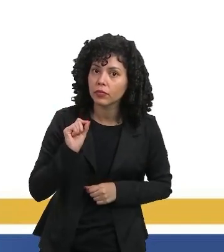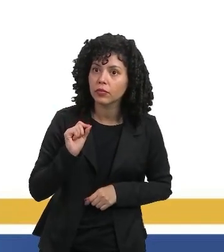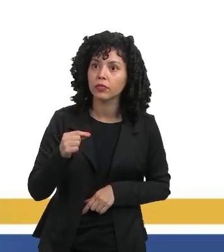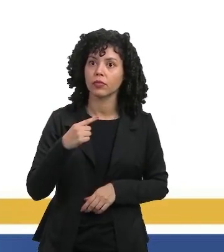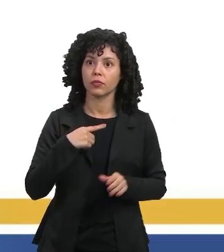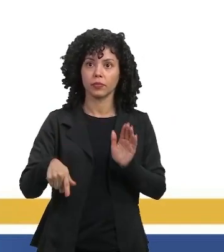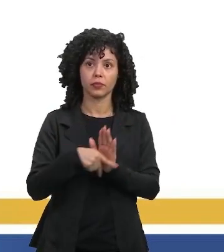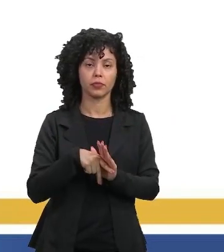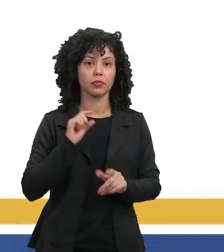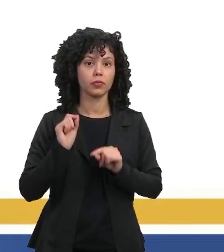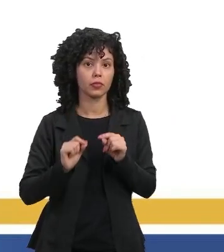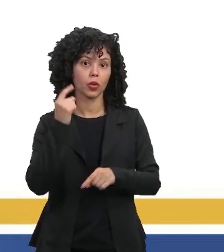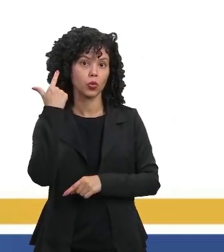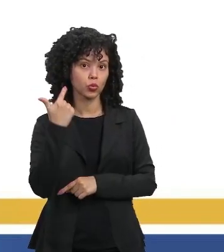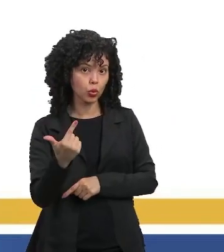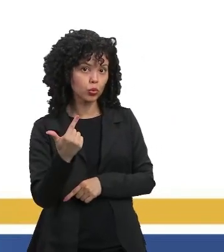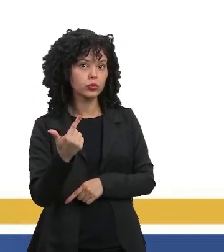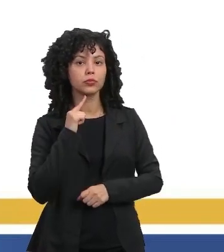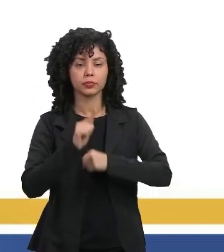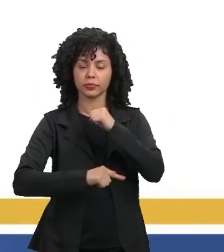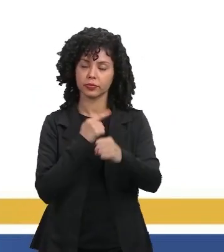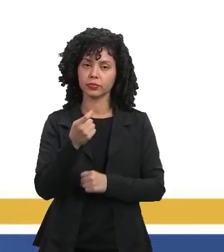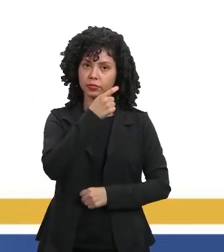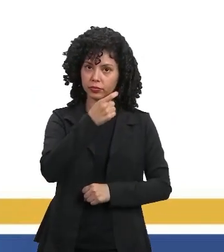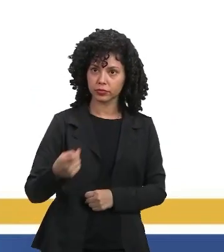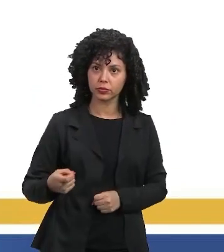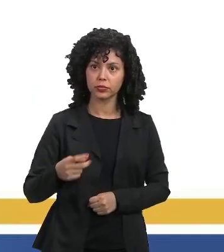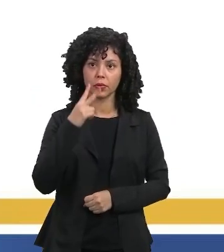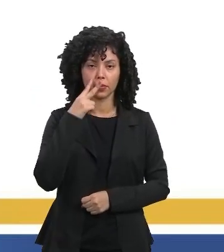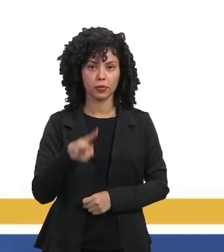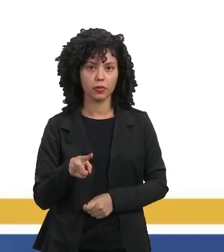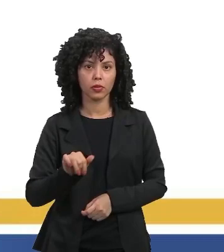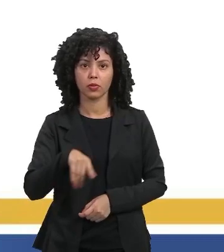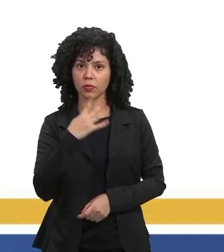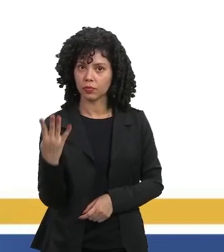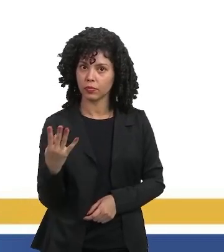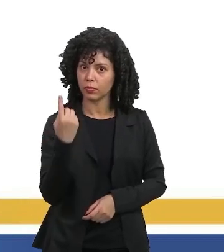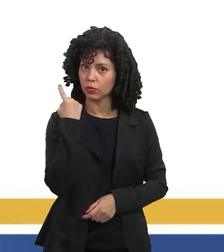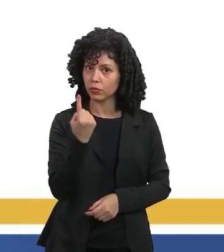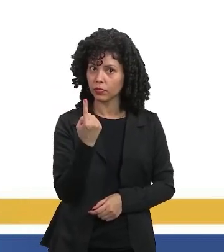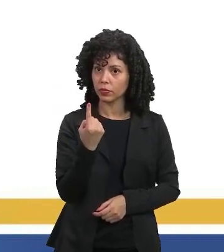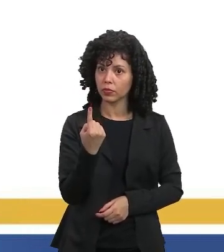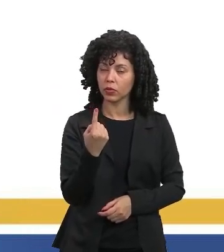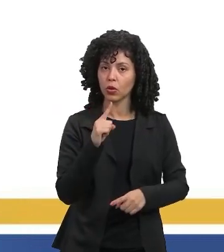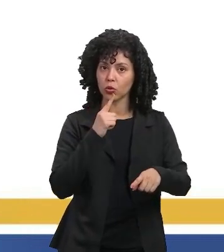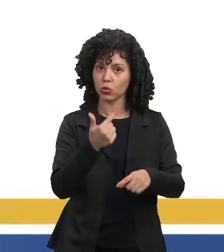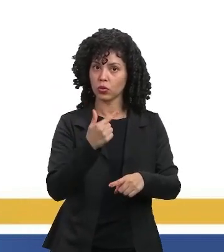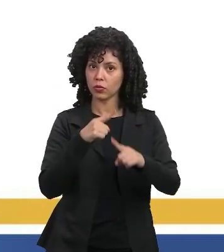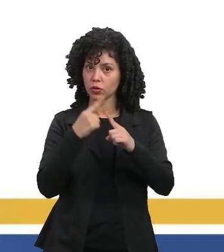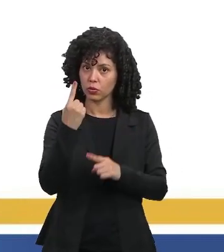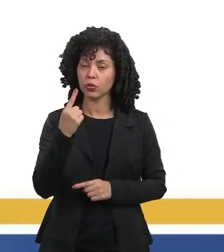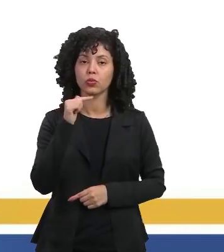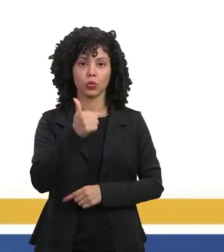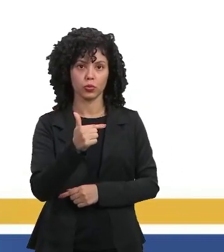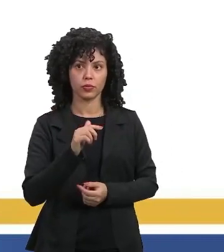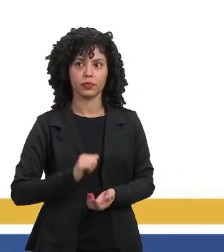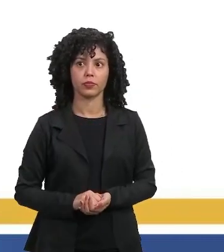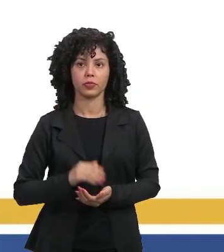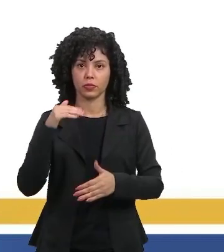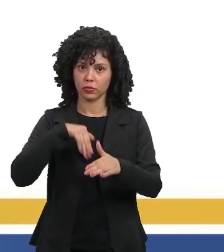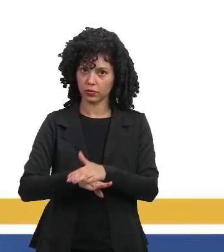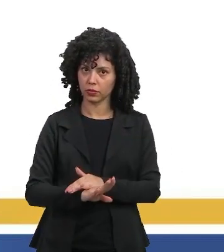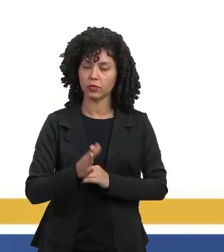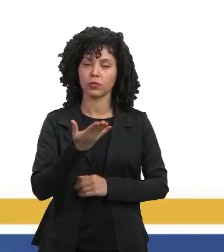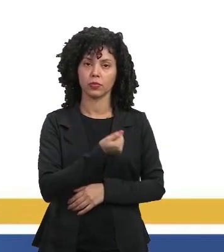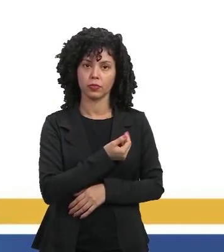composta por 2 átomos de X. Aí você vai na tabela ver quanto é que 1X vale. Vale 1. Então, 2 vezes 1, 2. Aí já guarda esse